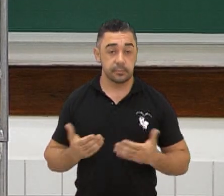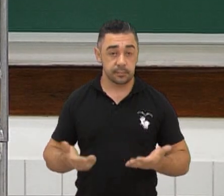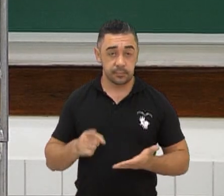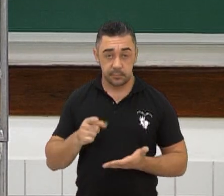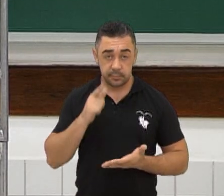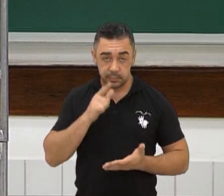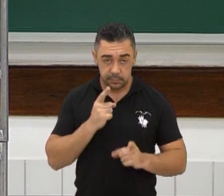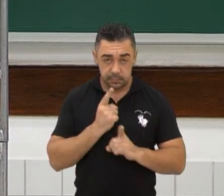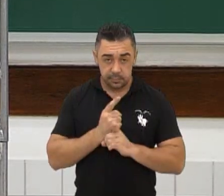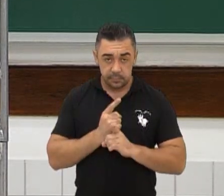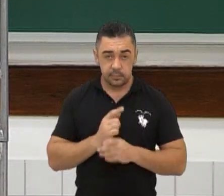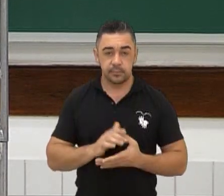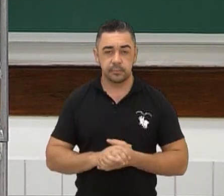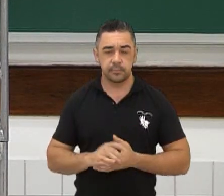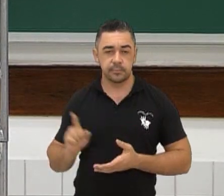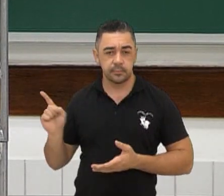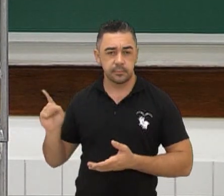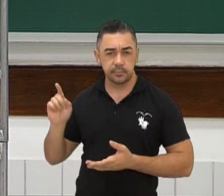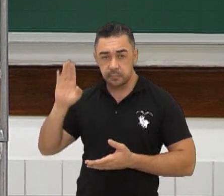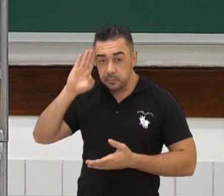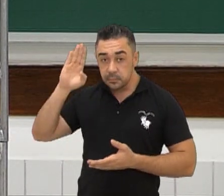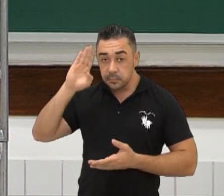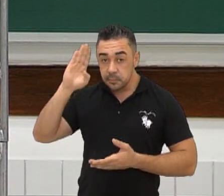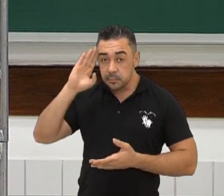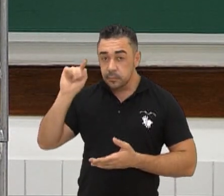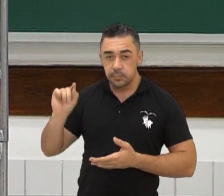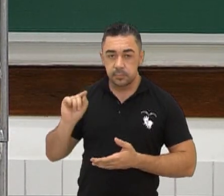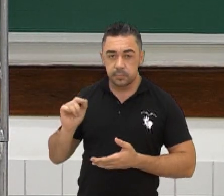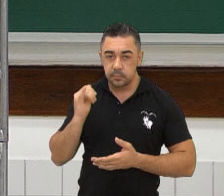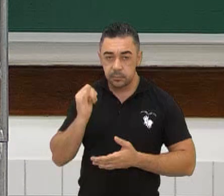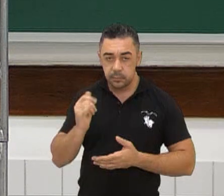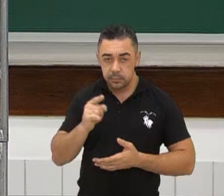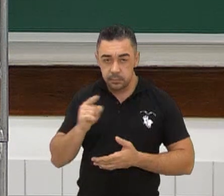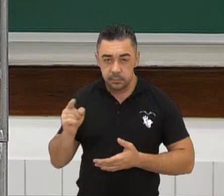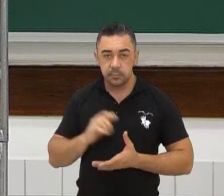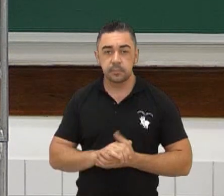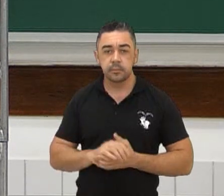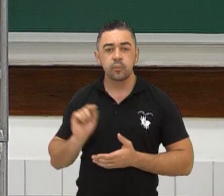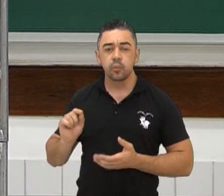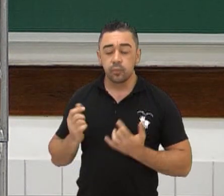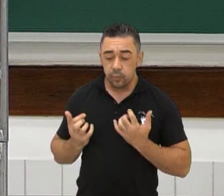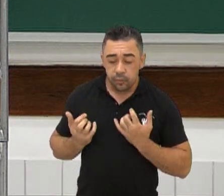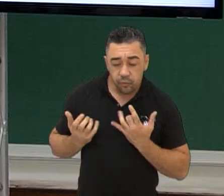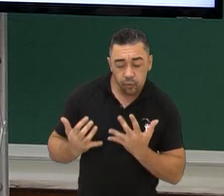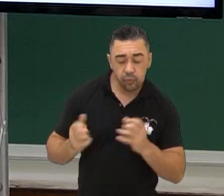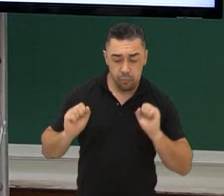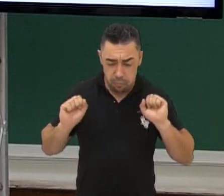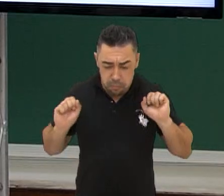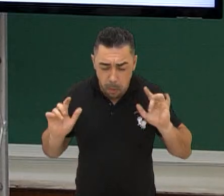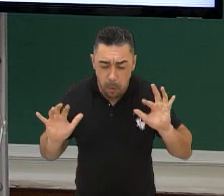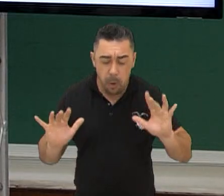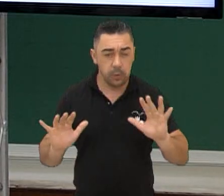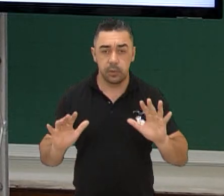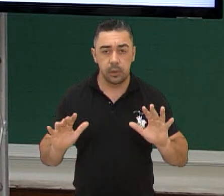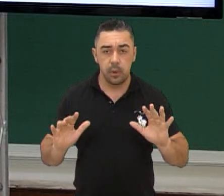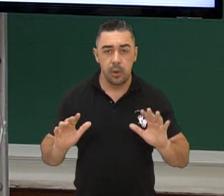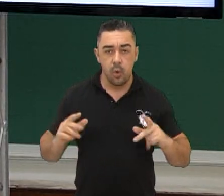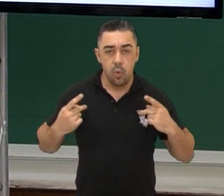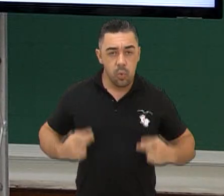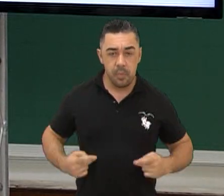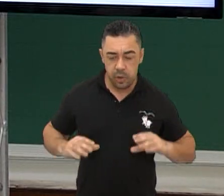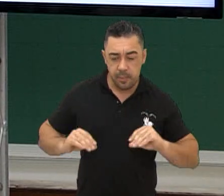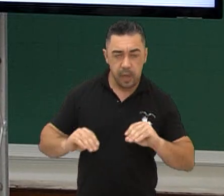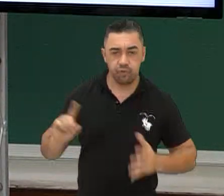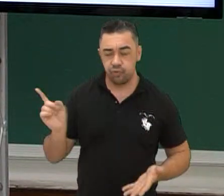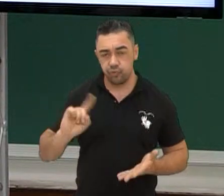aí, conseguiu identificar? Aqui a principal dica, gente, tá onde está falando ali de incêndios de grandes proporções sem interferência humana.